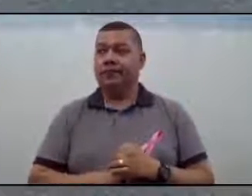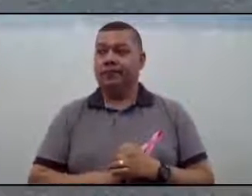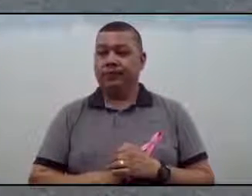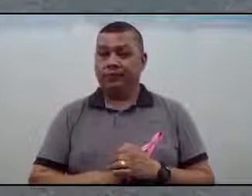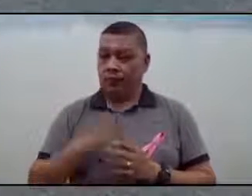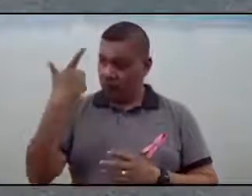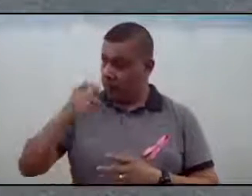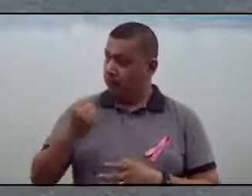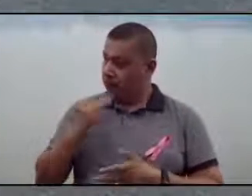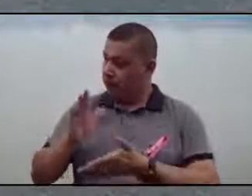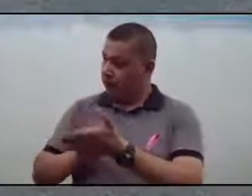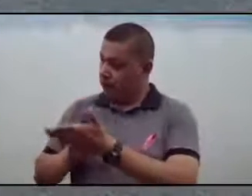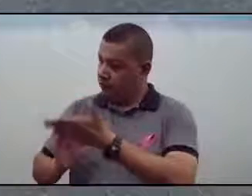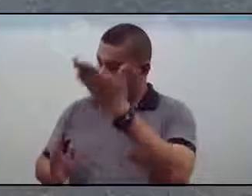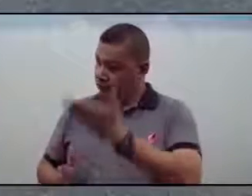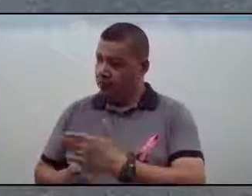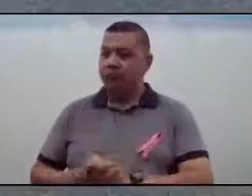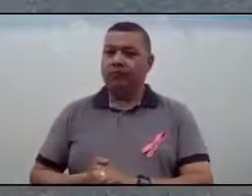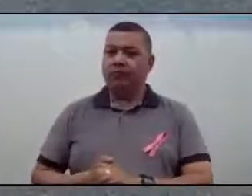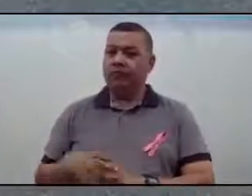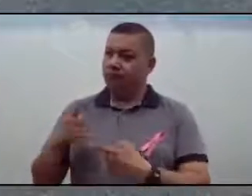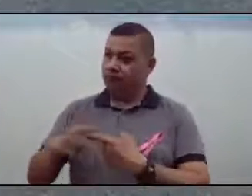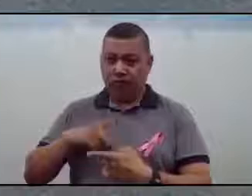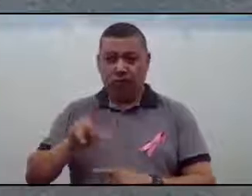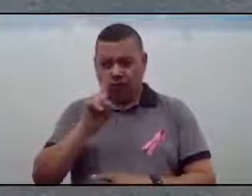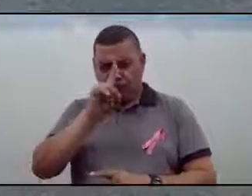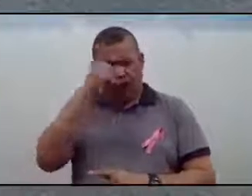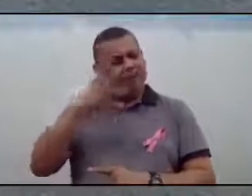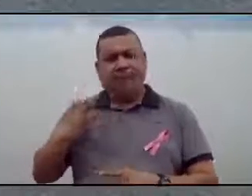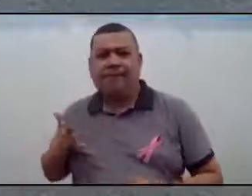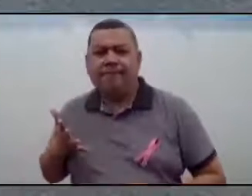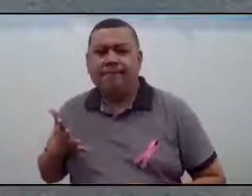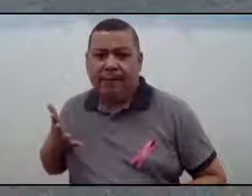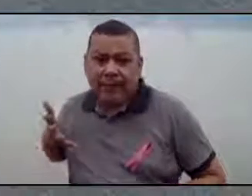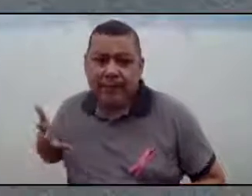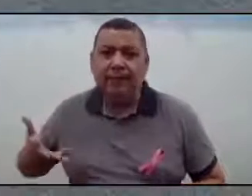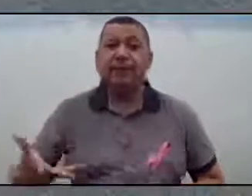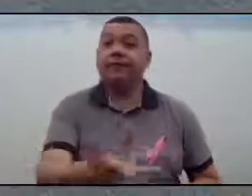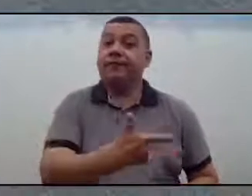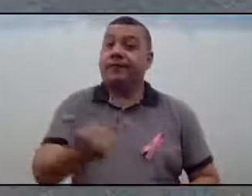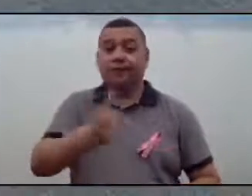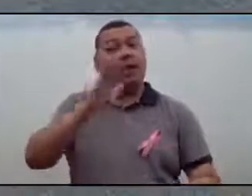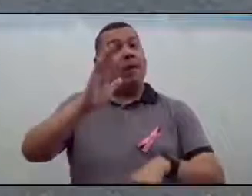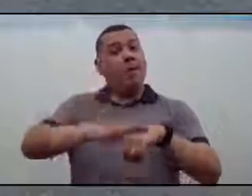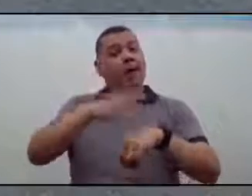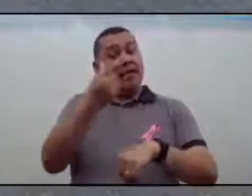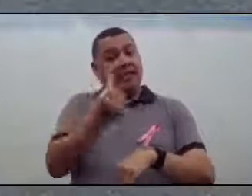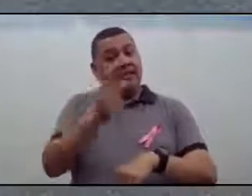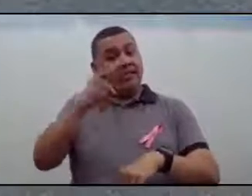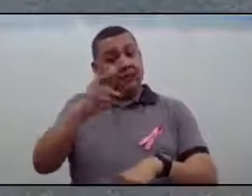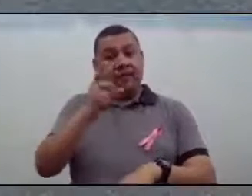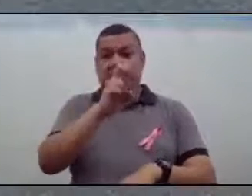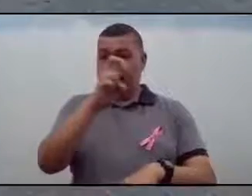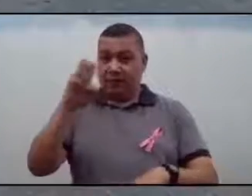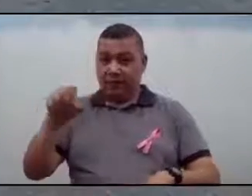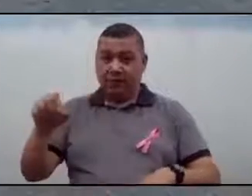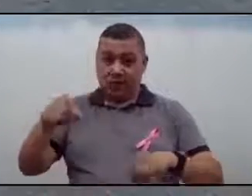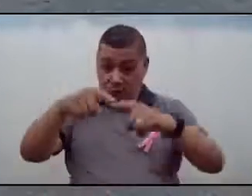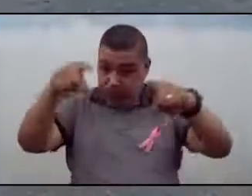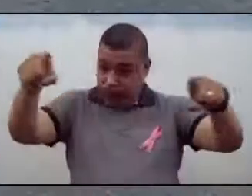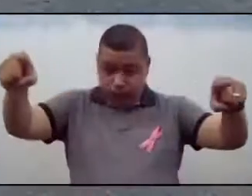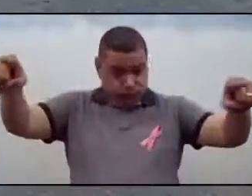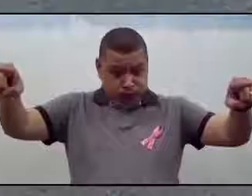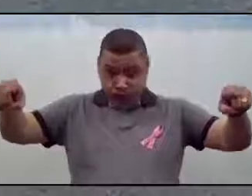vez, parabéns, deputada, pela essa ideia maravilhosa da senhora. Mais de 3.500 metros quadrados de obra, né?